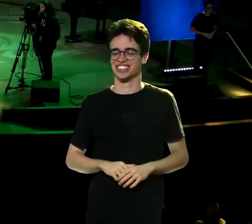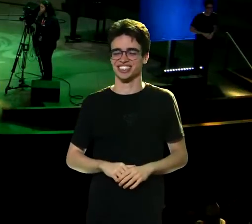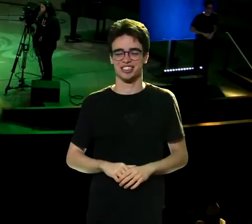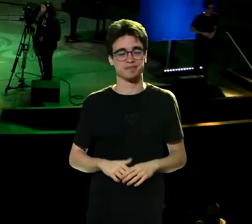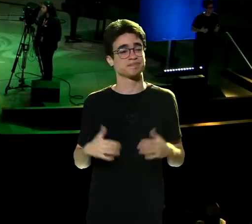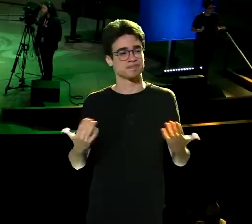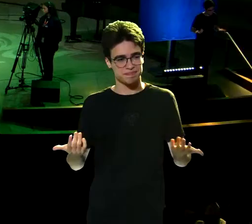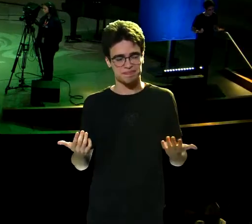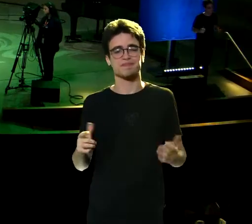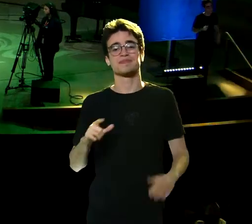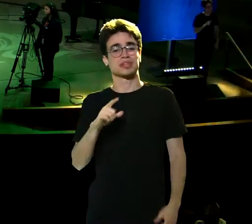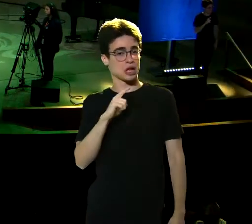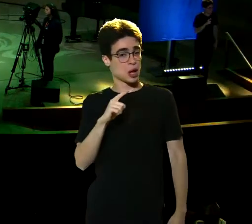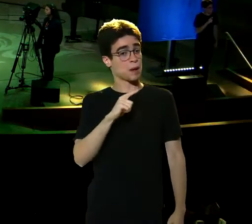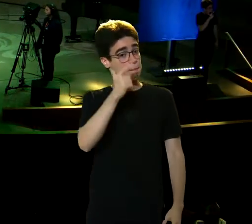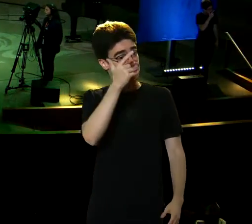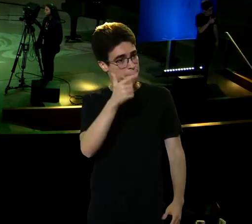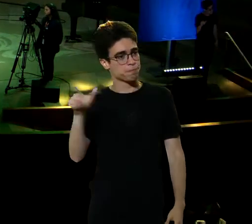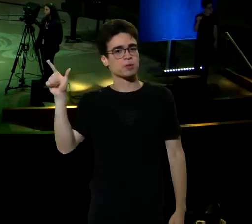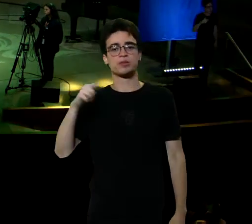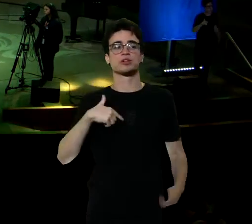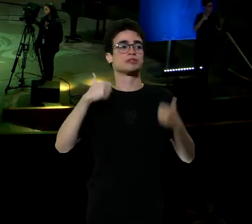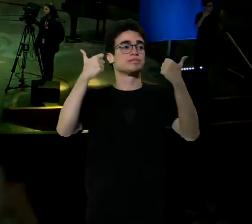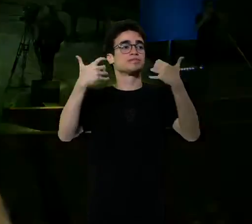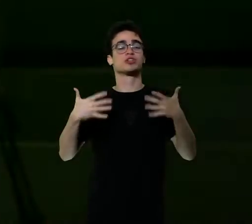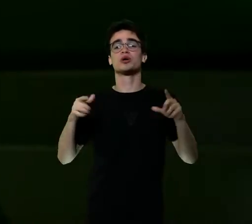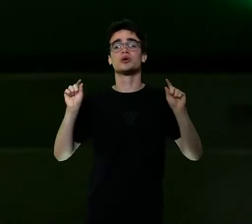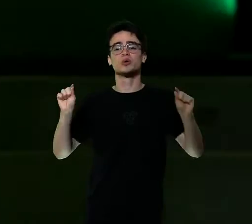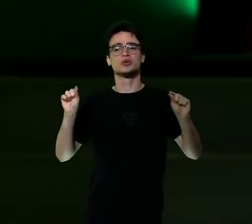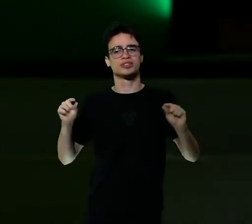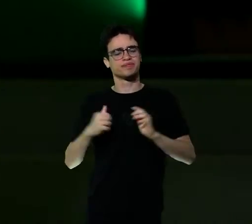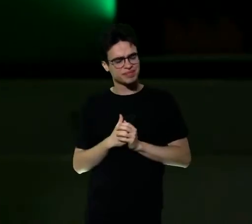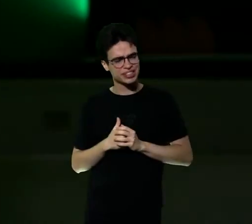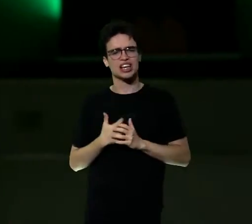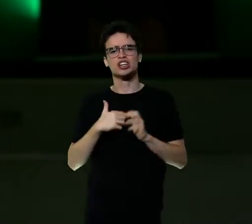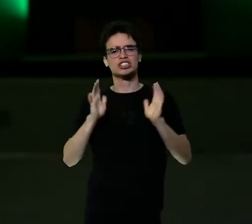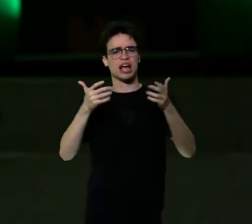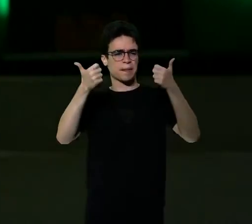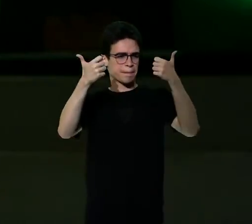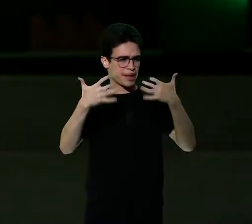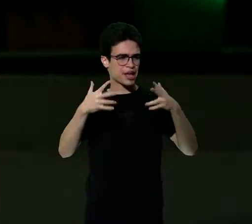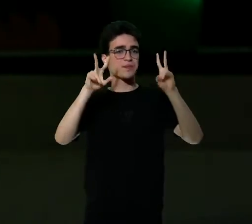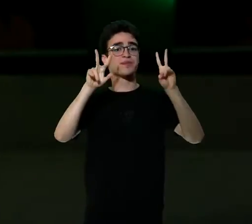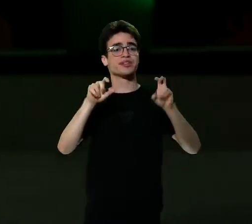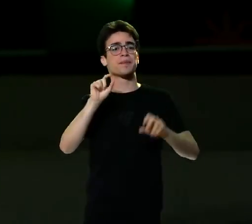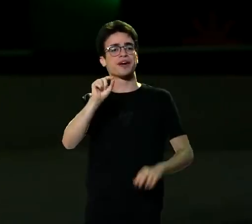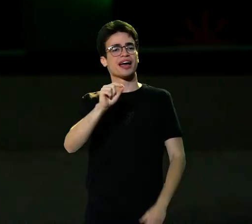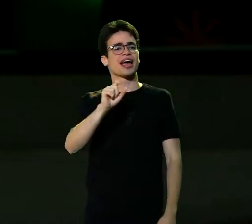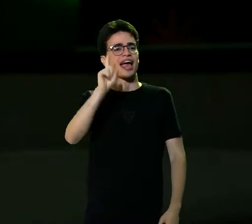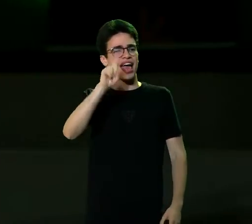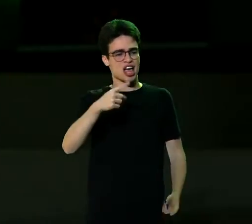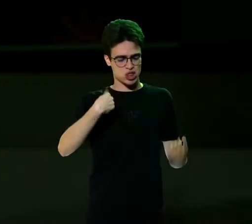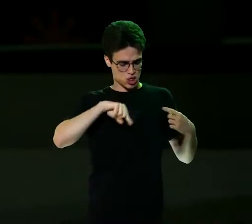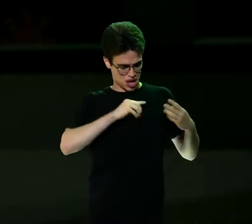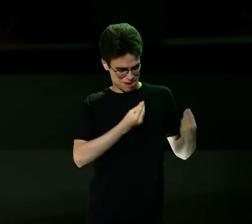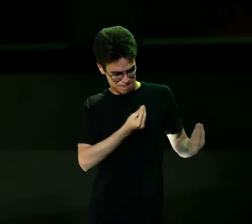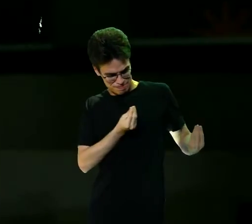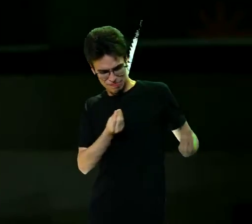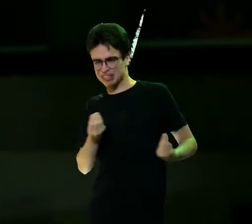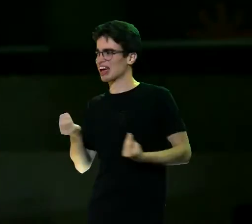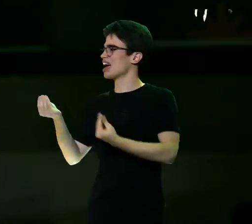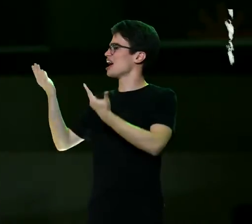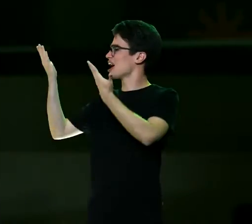Tem mais uma coisa que eu queria falar aqui. Eu falei muito sobre entrega hoje, sobre a gente escolher